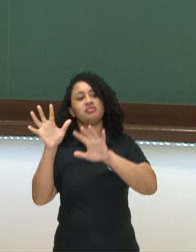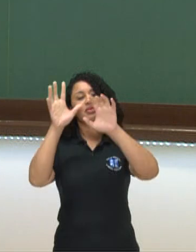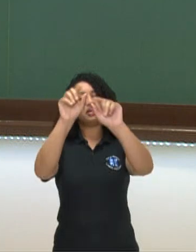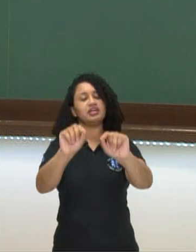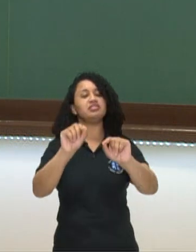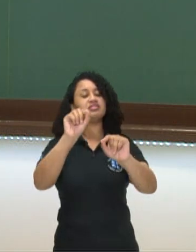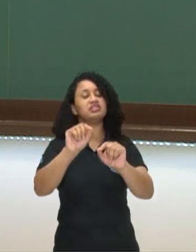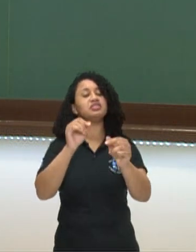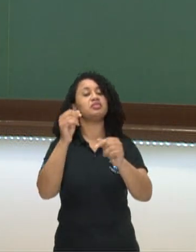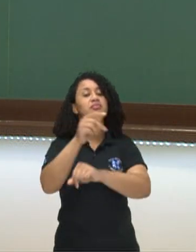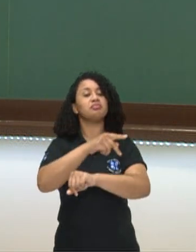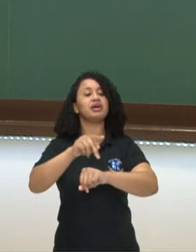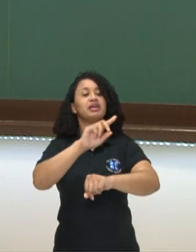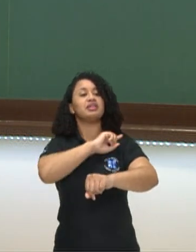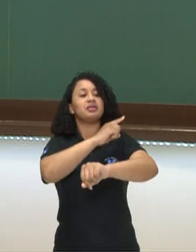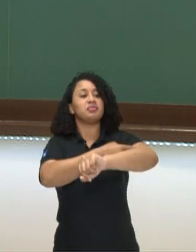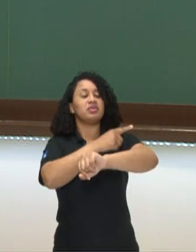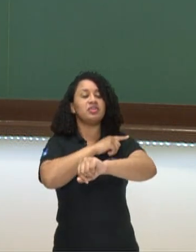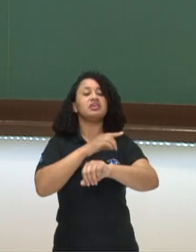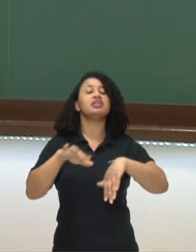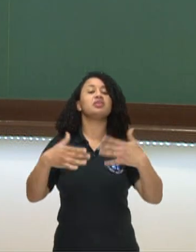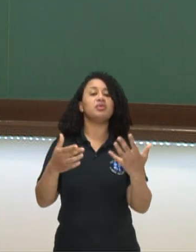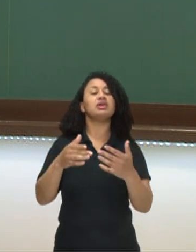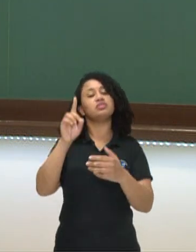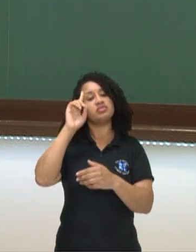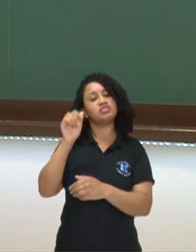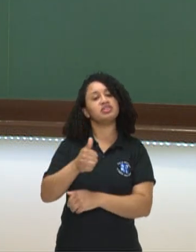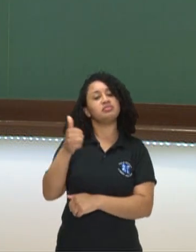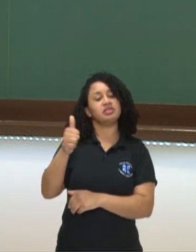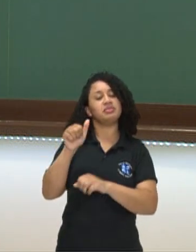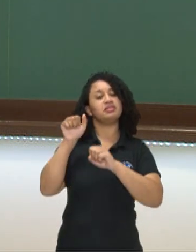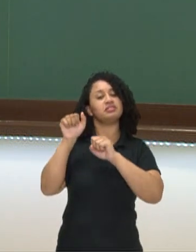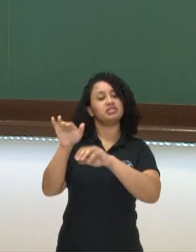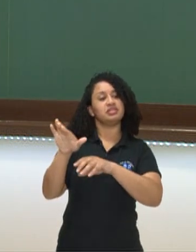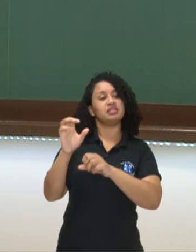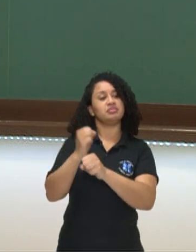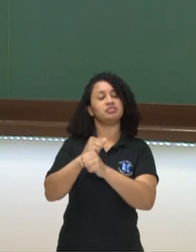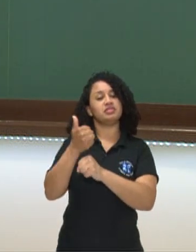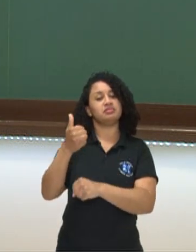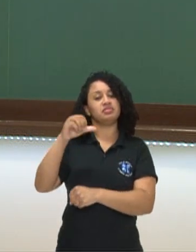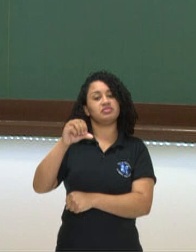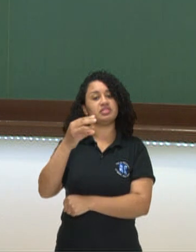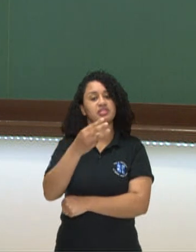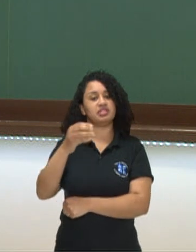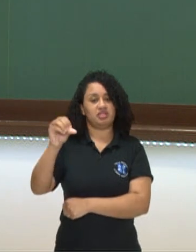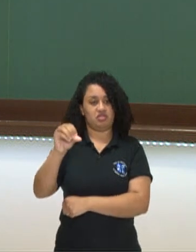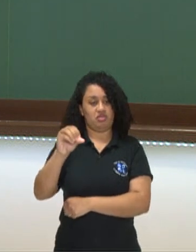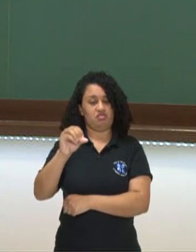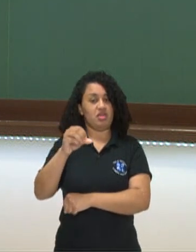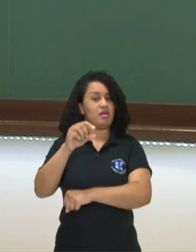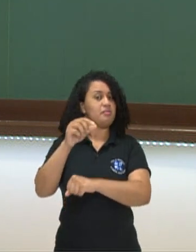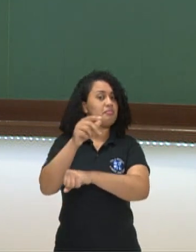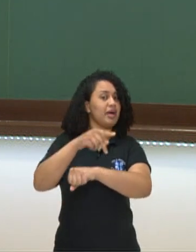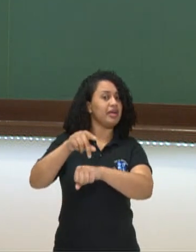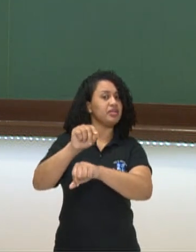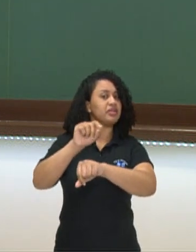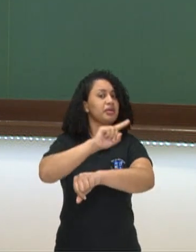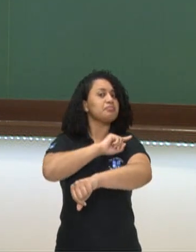Polônia em 1º de setembro de 1939. A Alemanha invadiu a Polônia em 1º de setembro